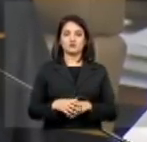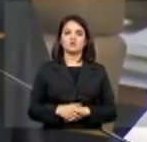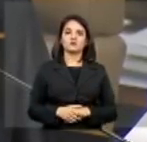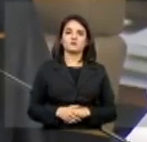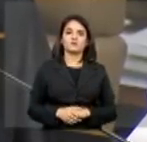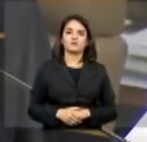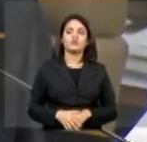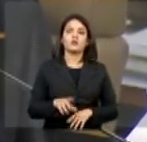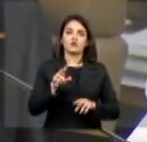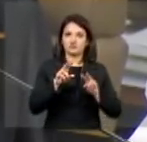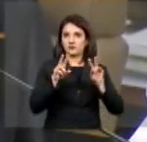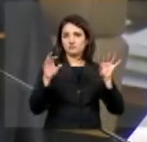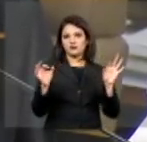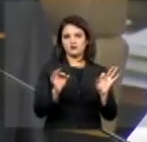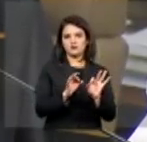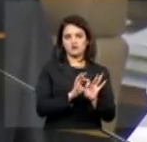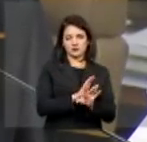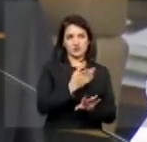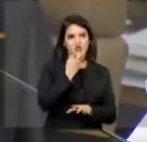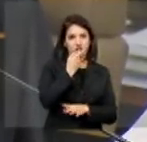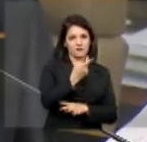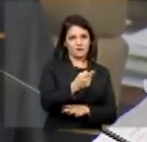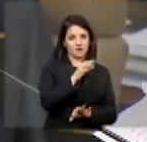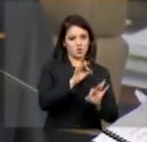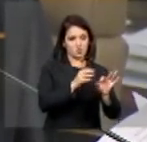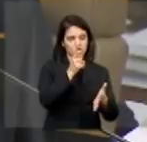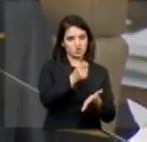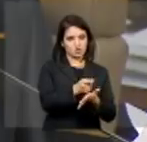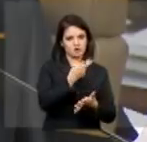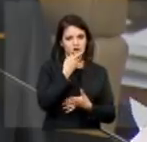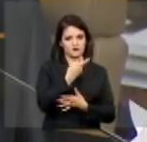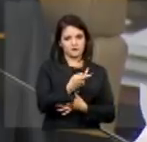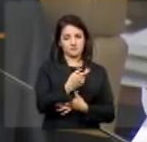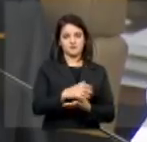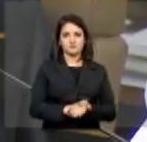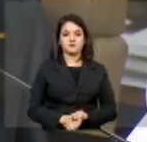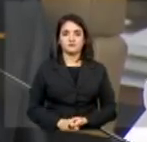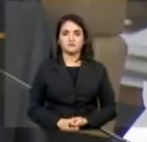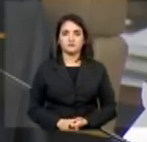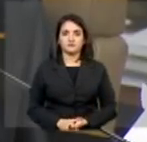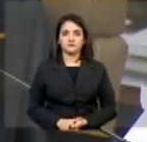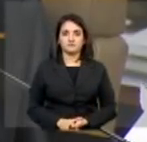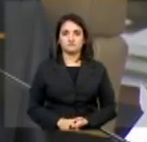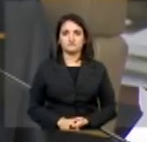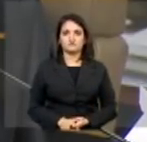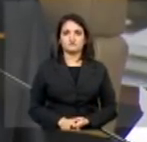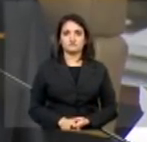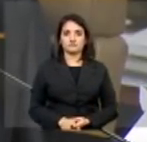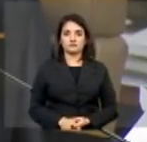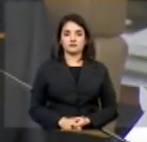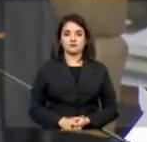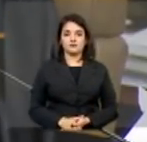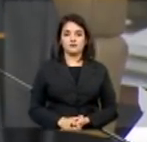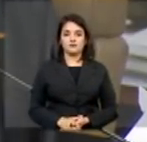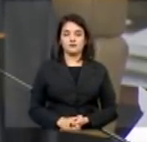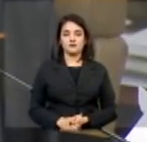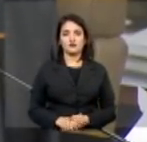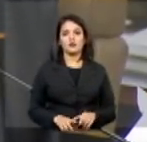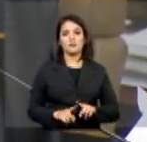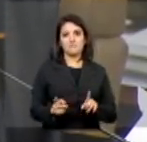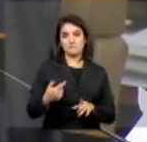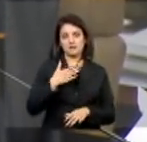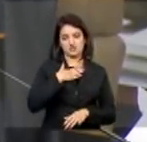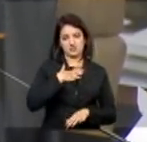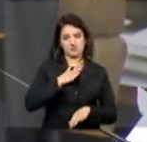da citação que fiz da informação que veio daquele juízo de primeiro grau de minha parte ainda registro nesse relatório